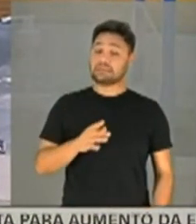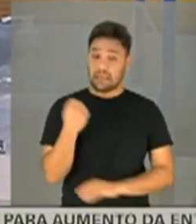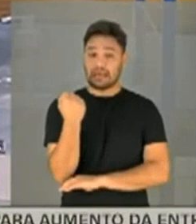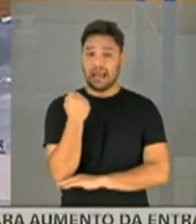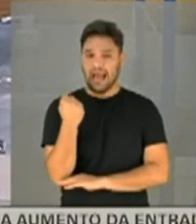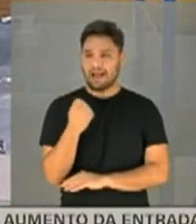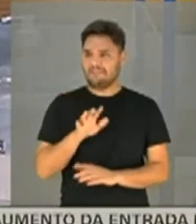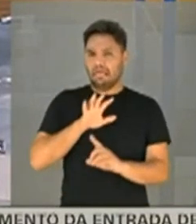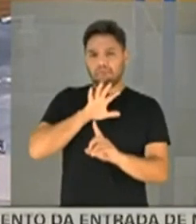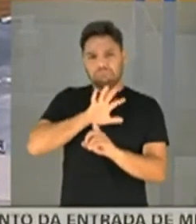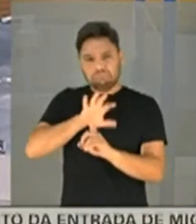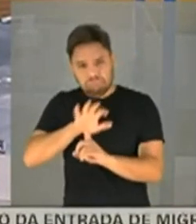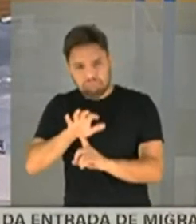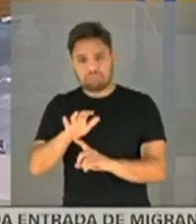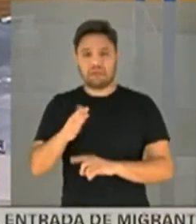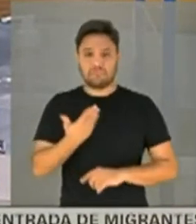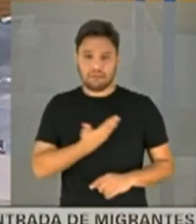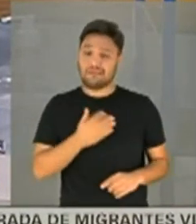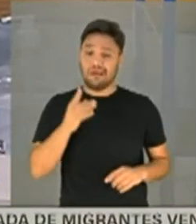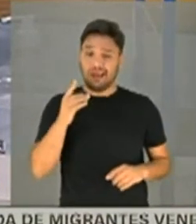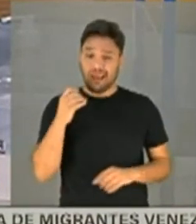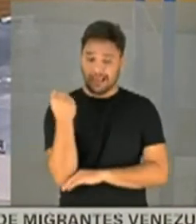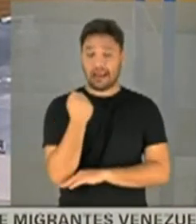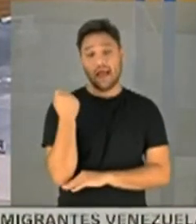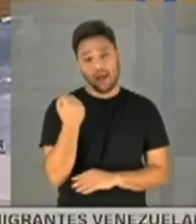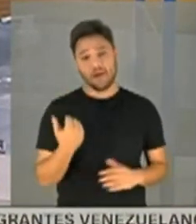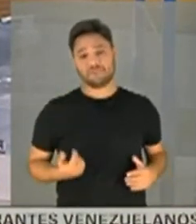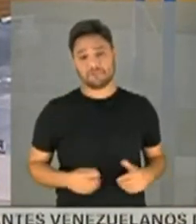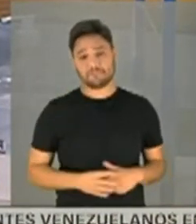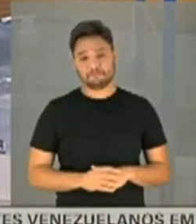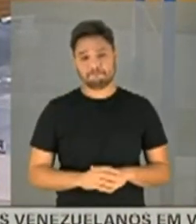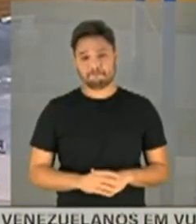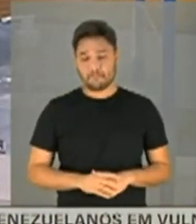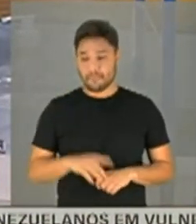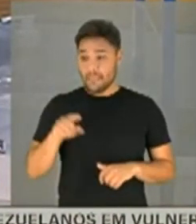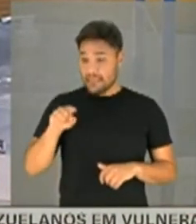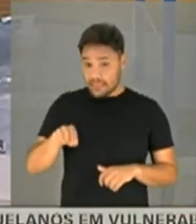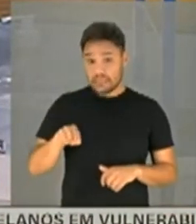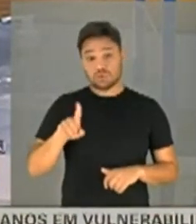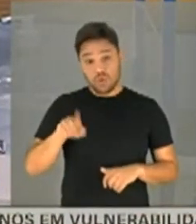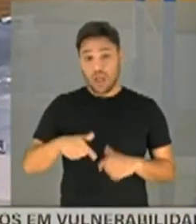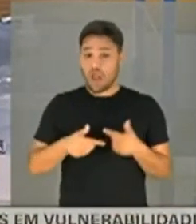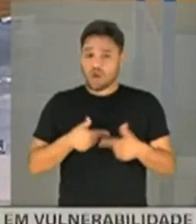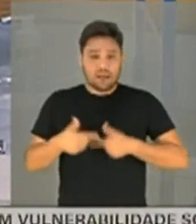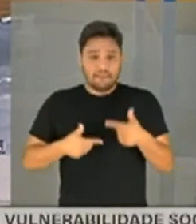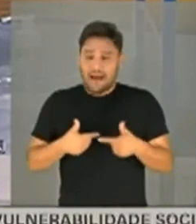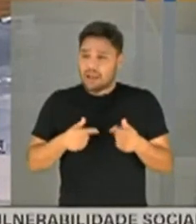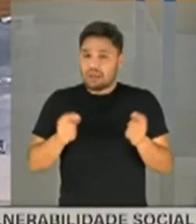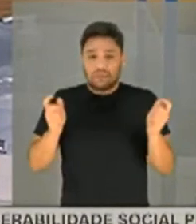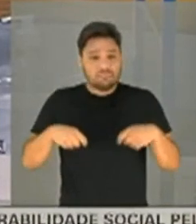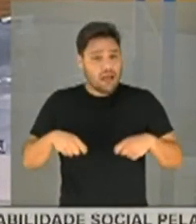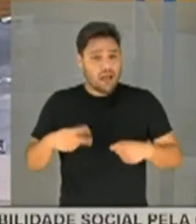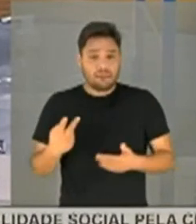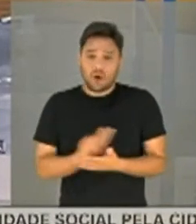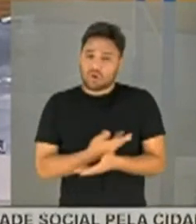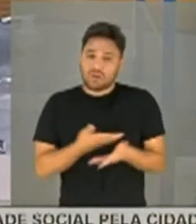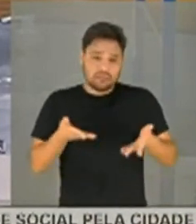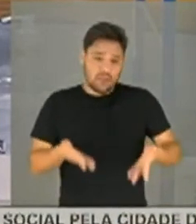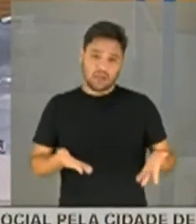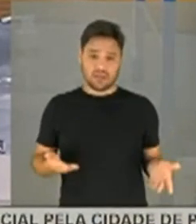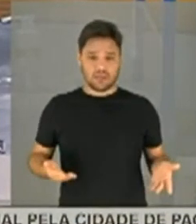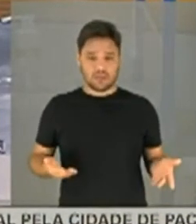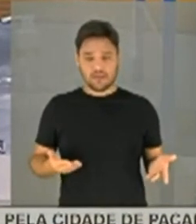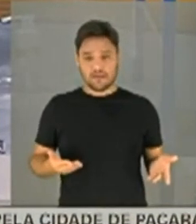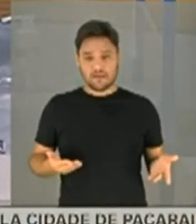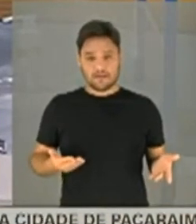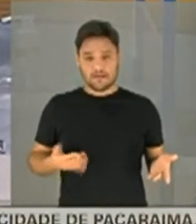Intimidar a colega também é grave. Esse é um modus operandi que não deveria acontecer jamais no